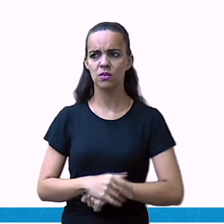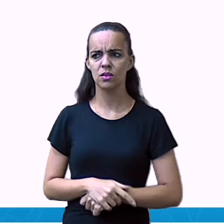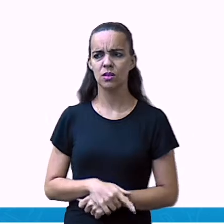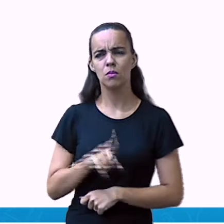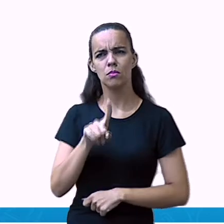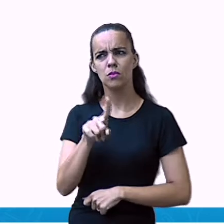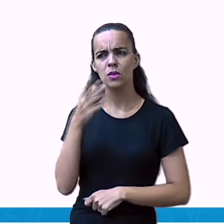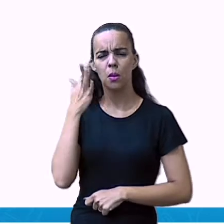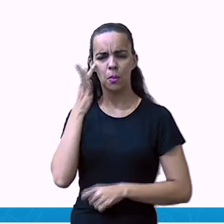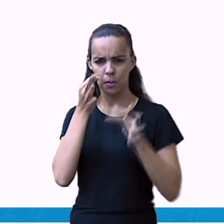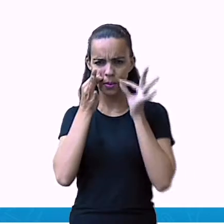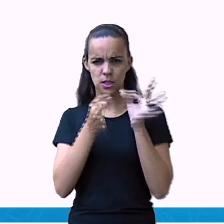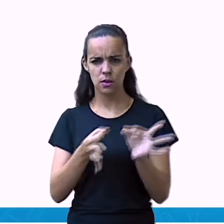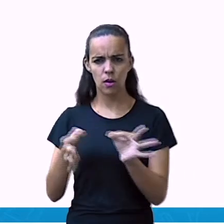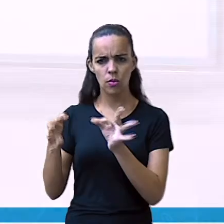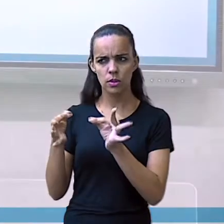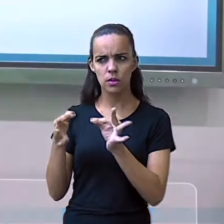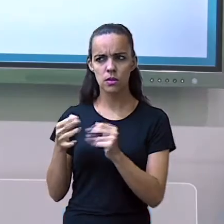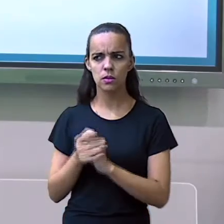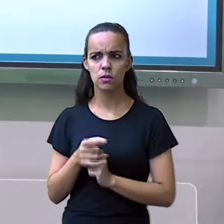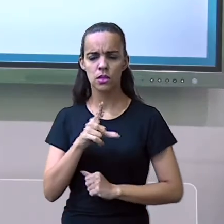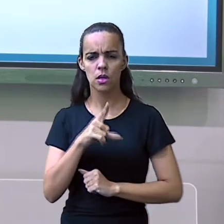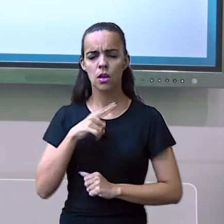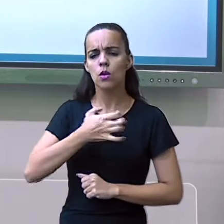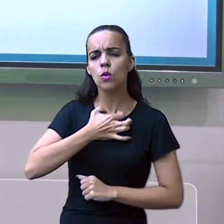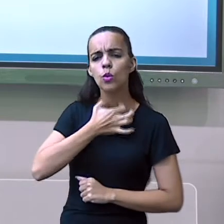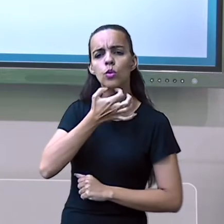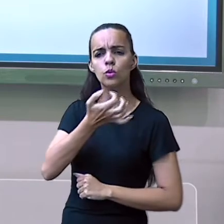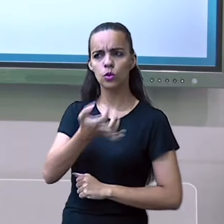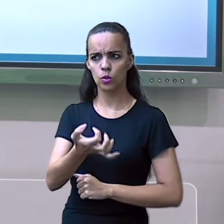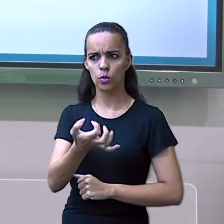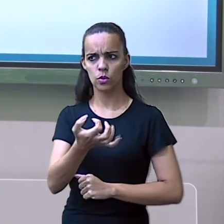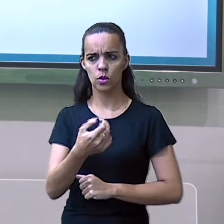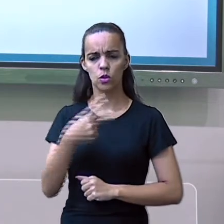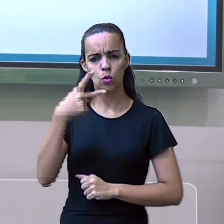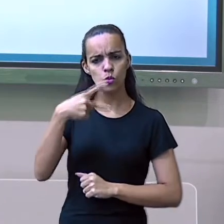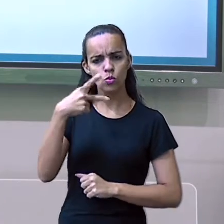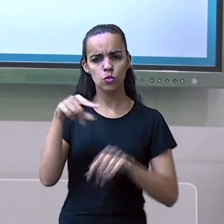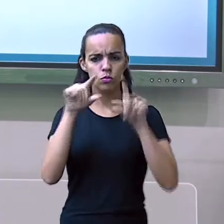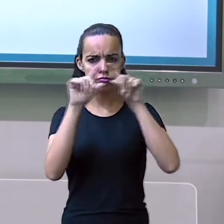Vocês prestaram atenção na pronúncia desses dois